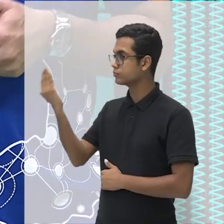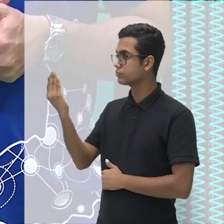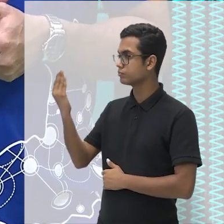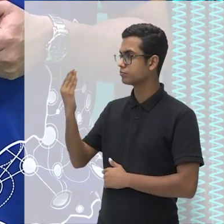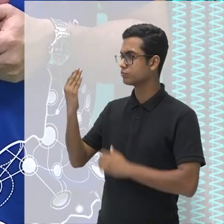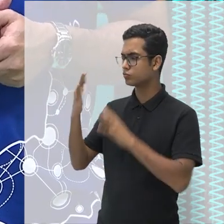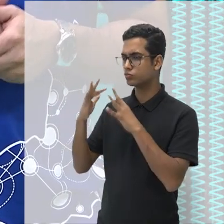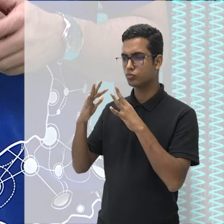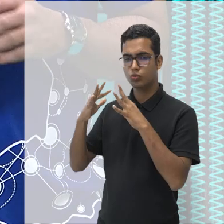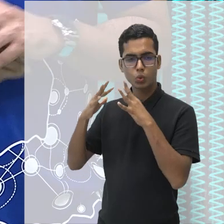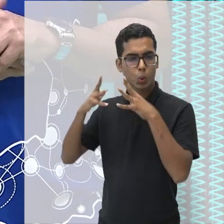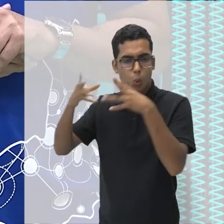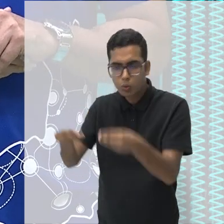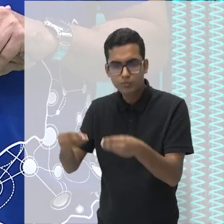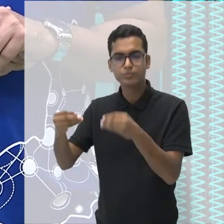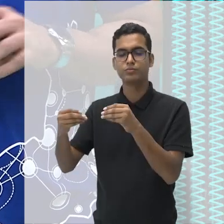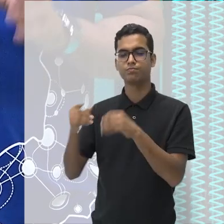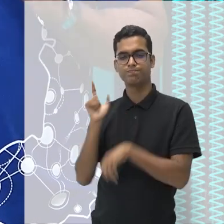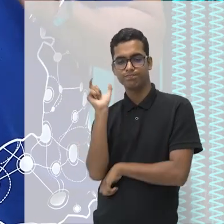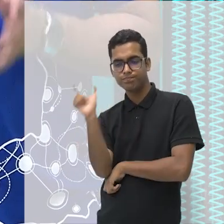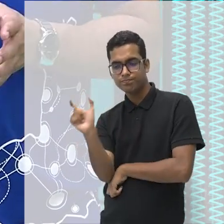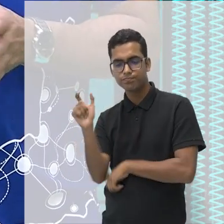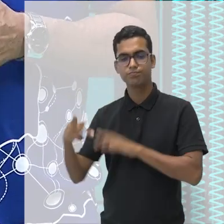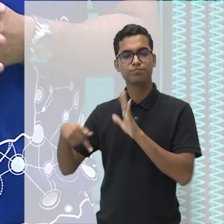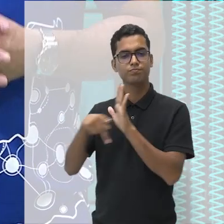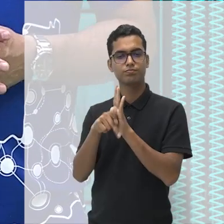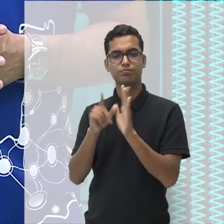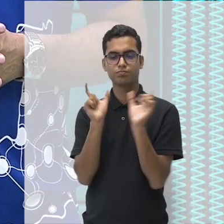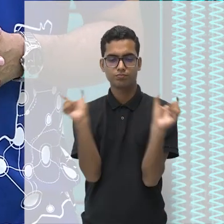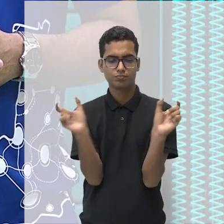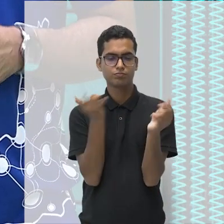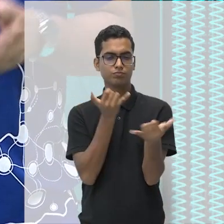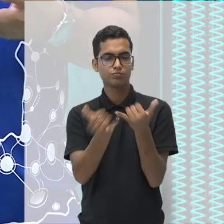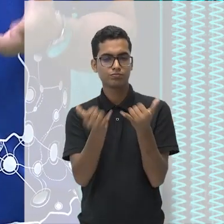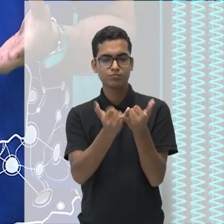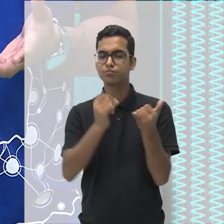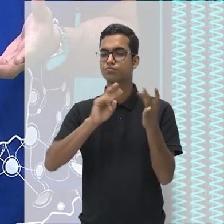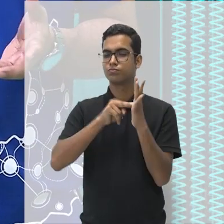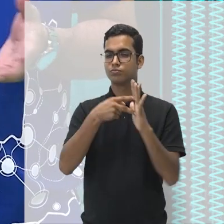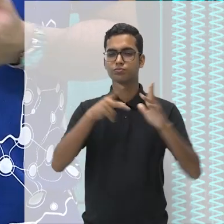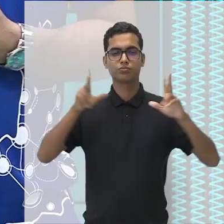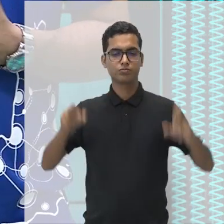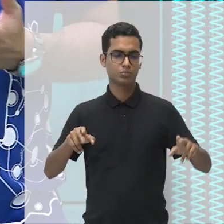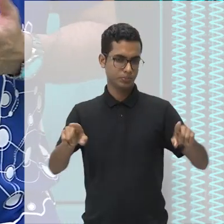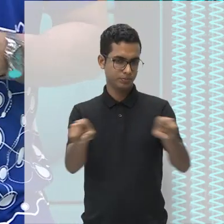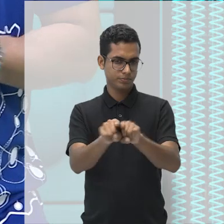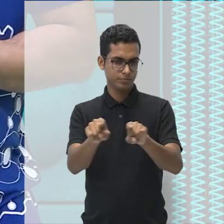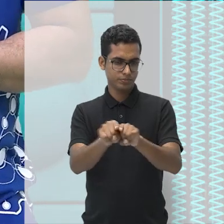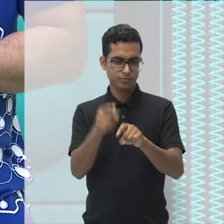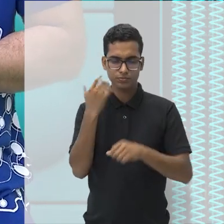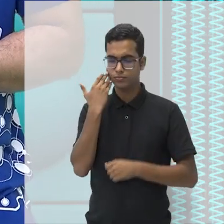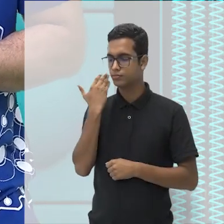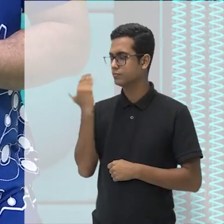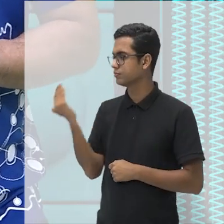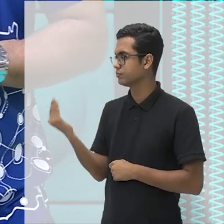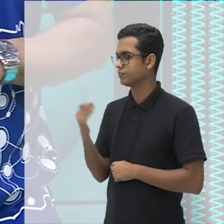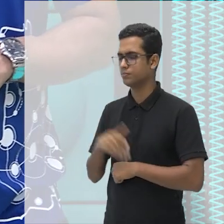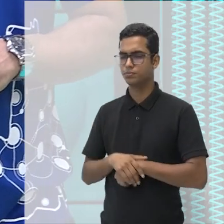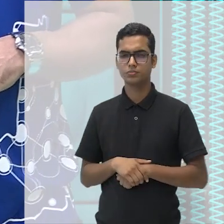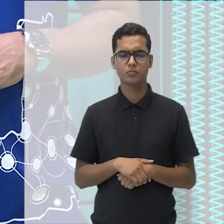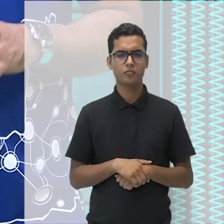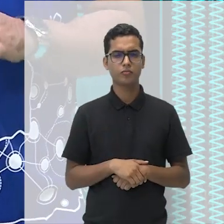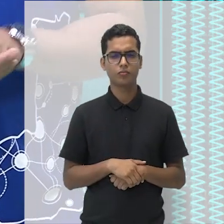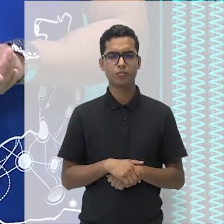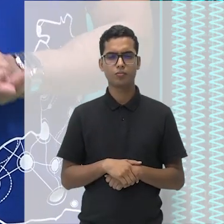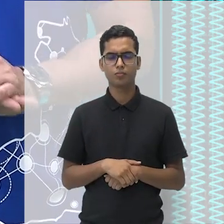and favorite products or services. Então nós temos todas essas palavrinhas aqui que são palavras cognatas, então a gente consegue identificar o